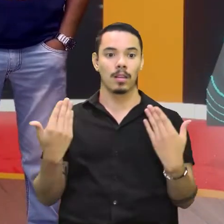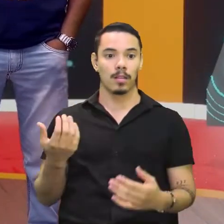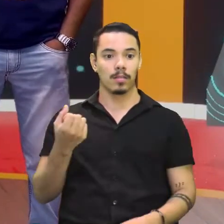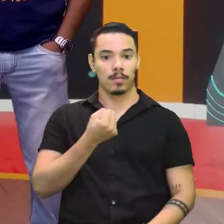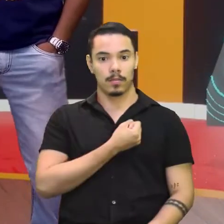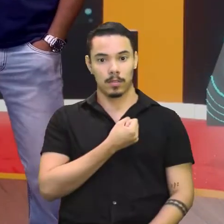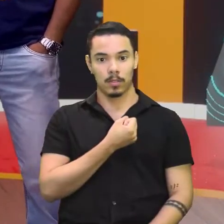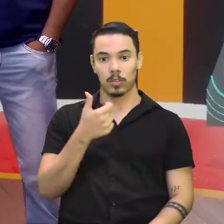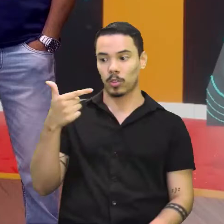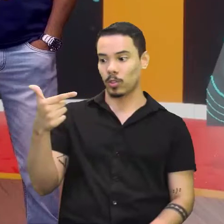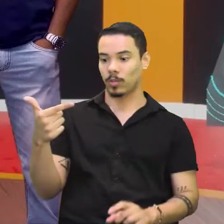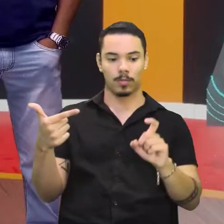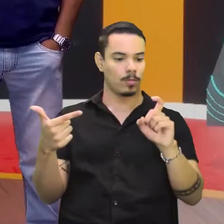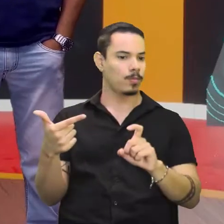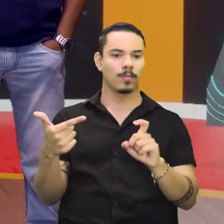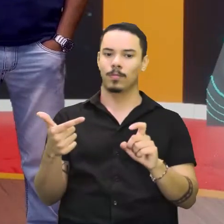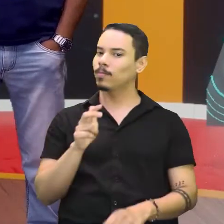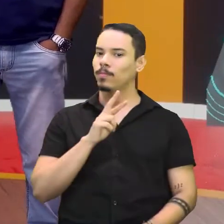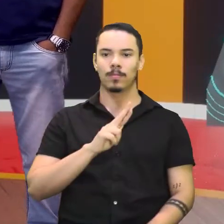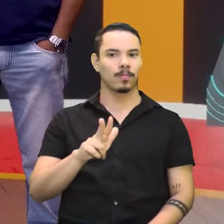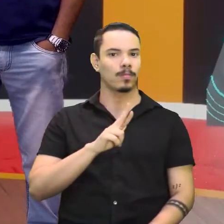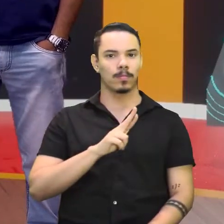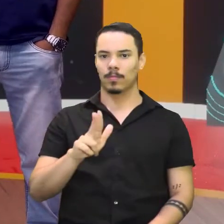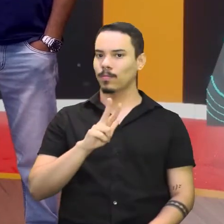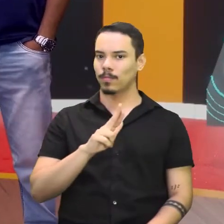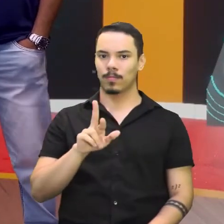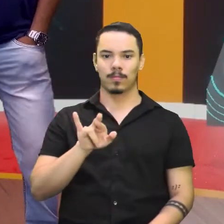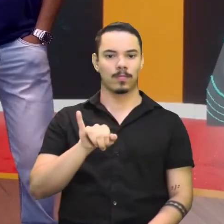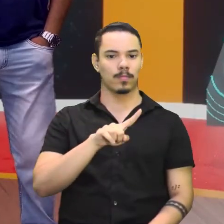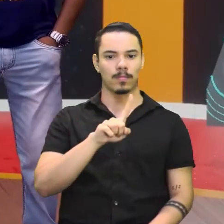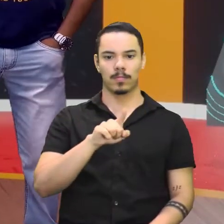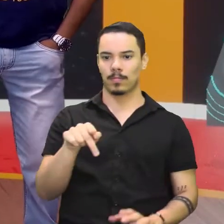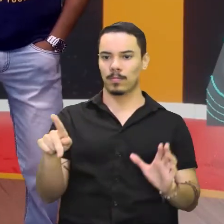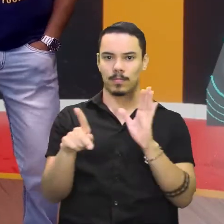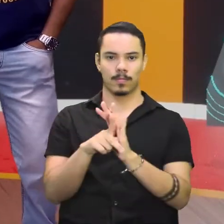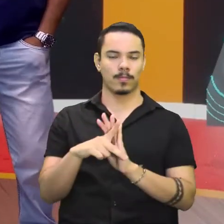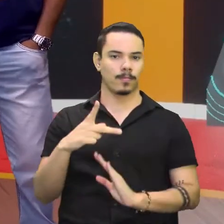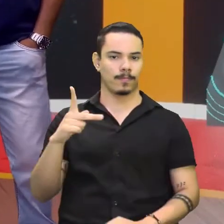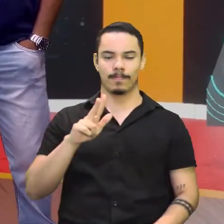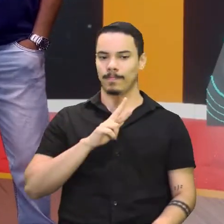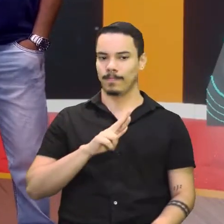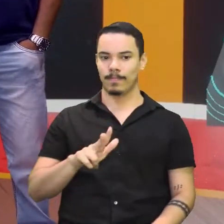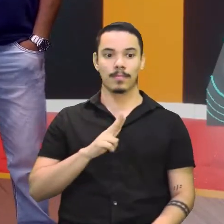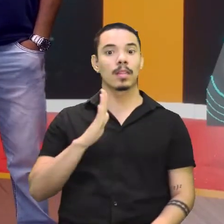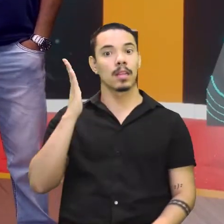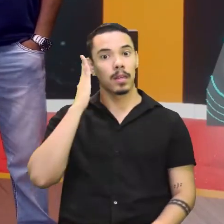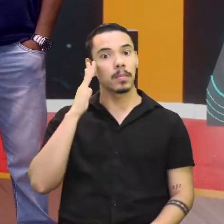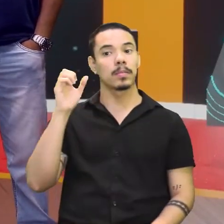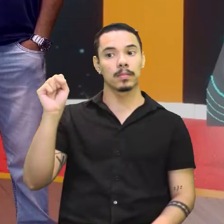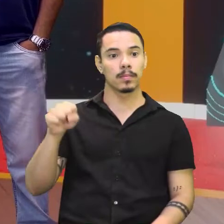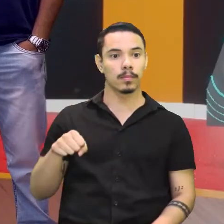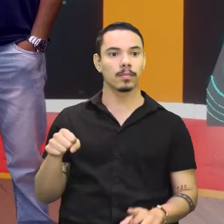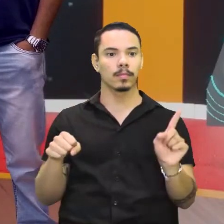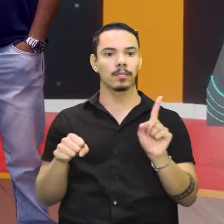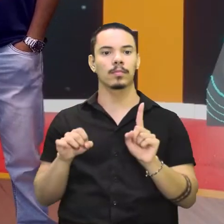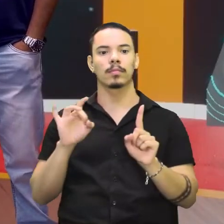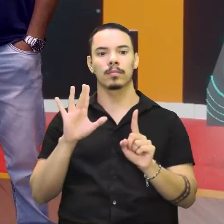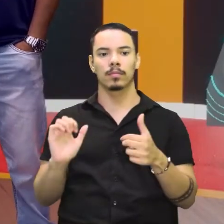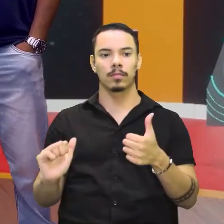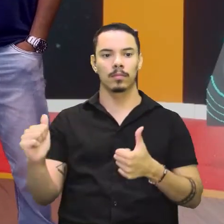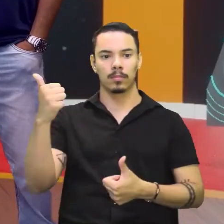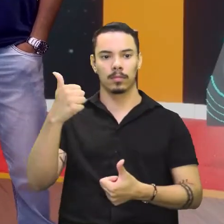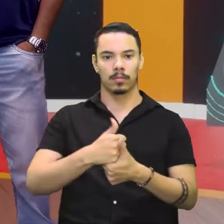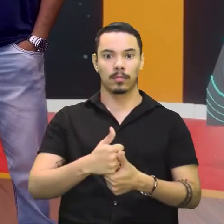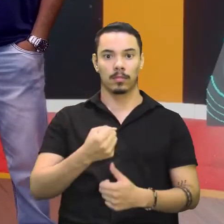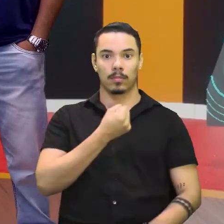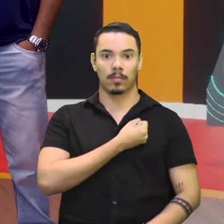x não é a raiz do polinômio. Não. Tá certo? Para saber se é ou não é raiz, basta substituir no lugar de